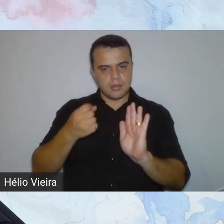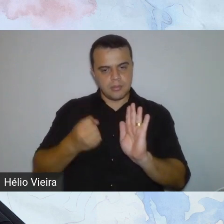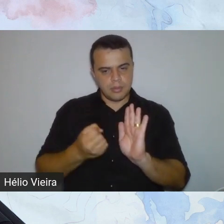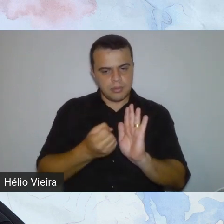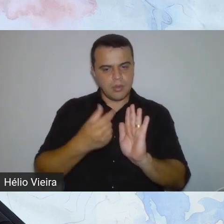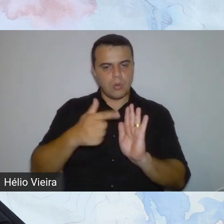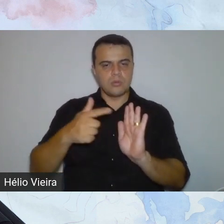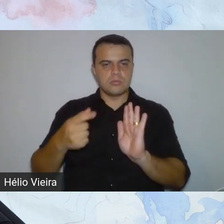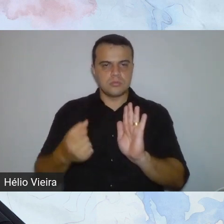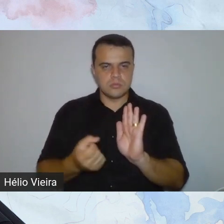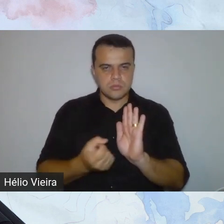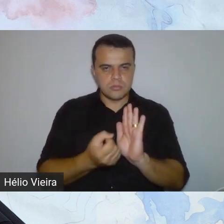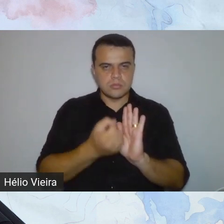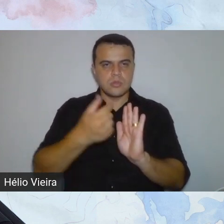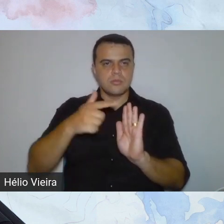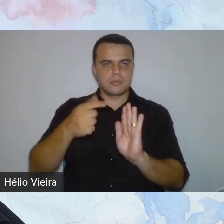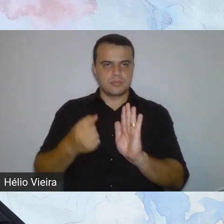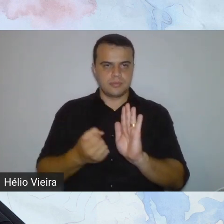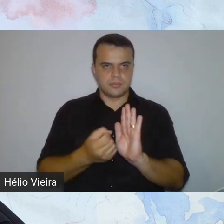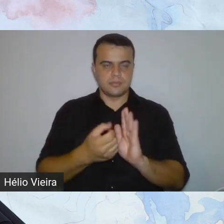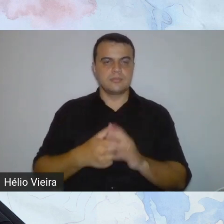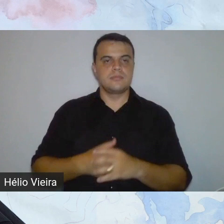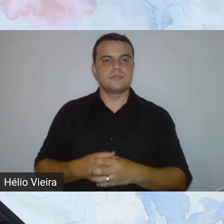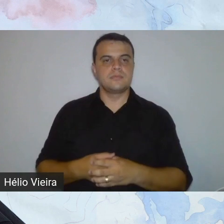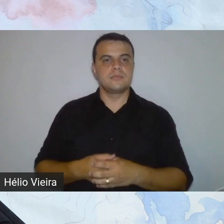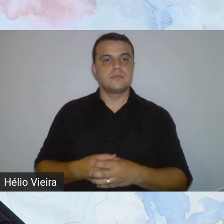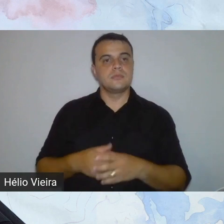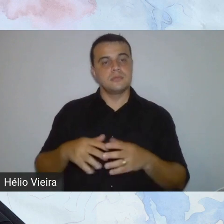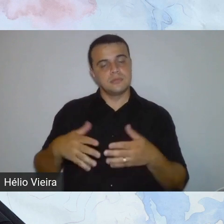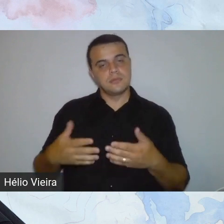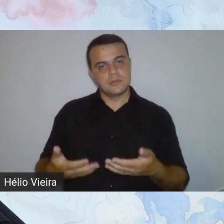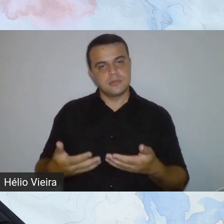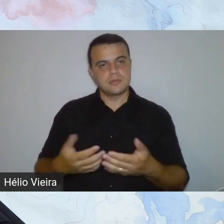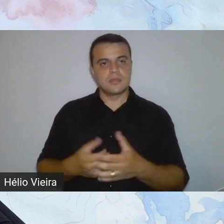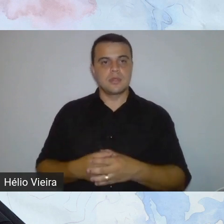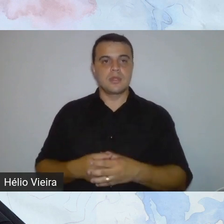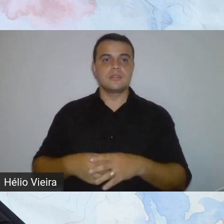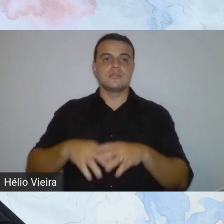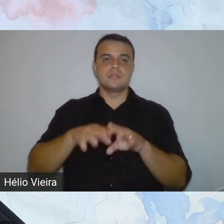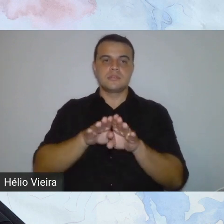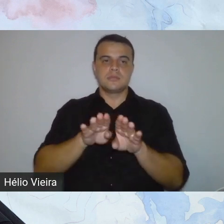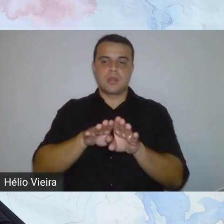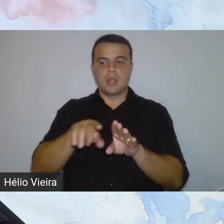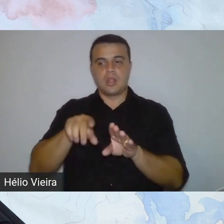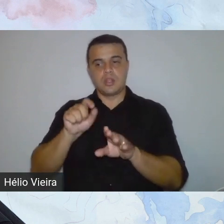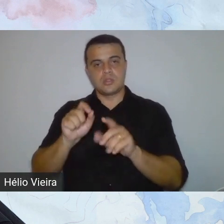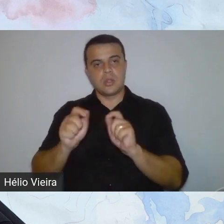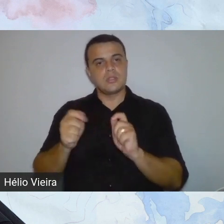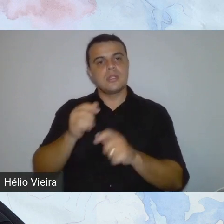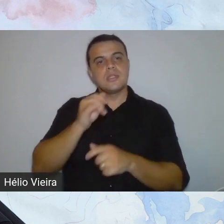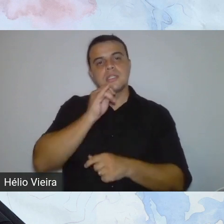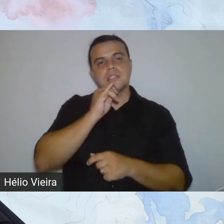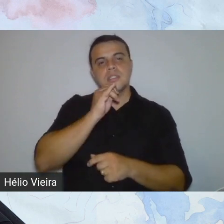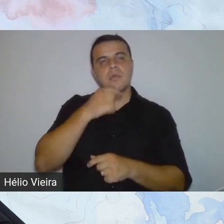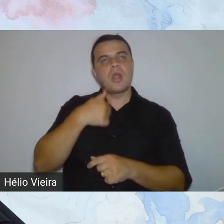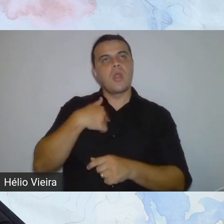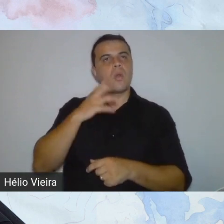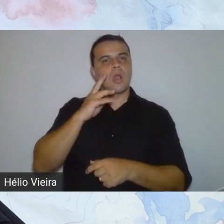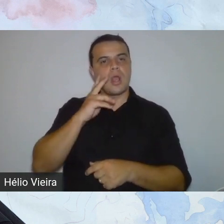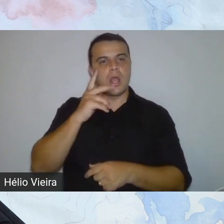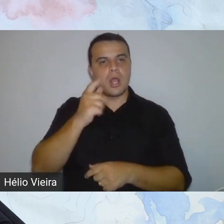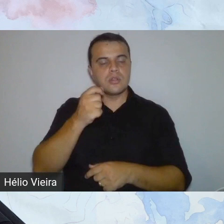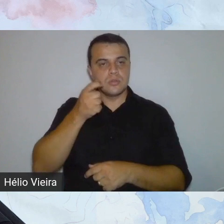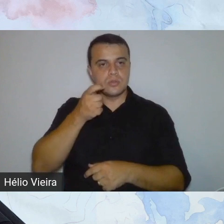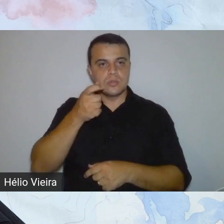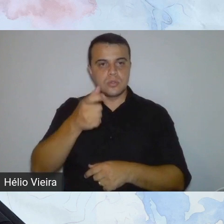carimbadas desse cotonete. Então, gente, além dessas opções, a gente tem, por exemplo, uma que eu acho bem curiosa,